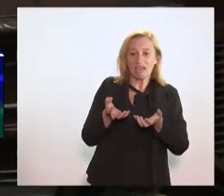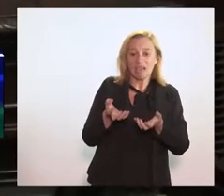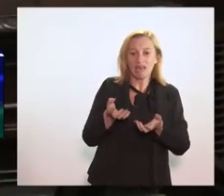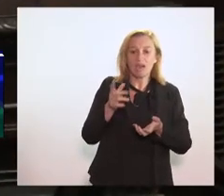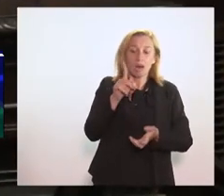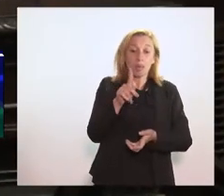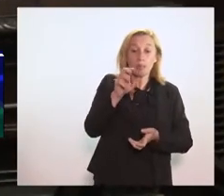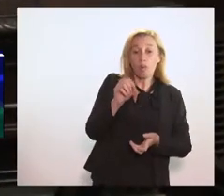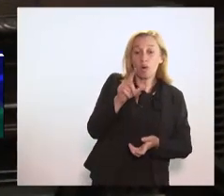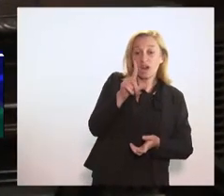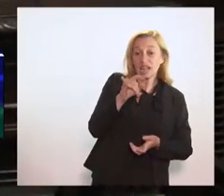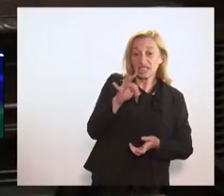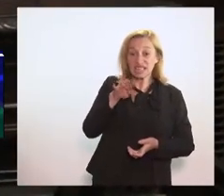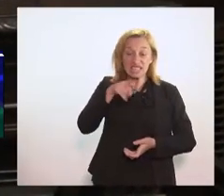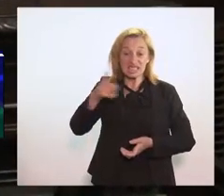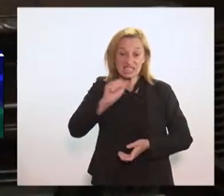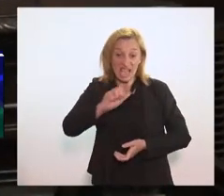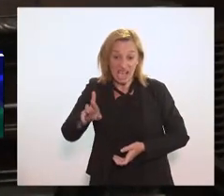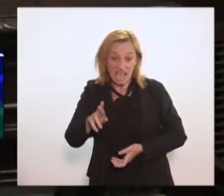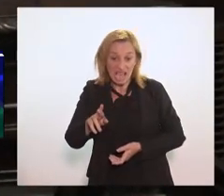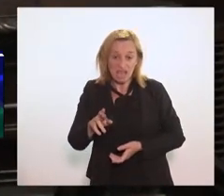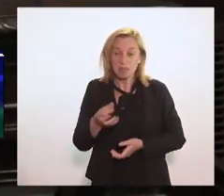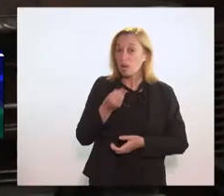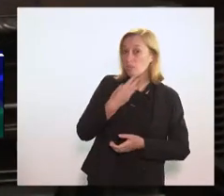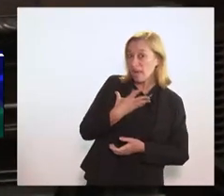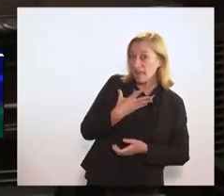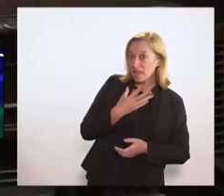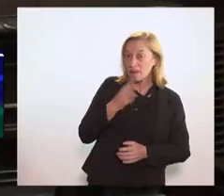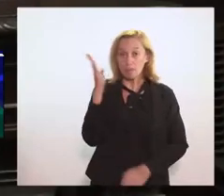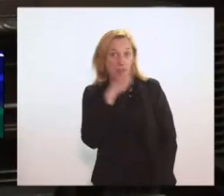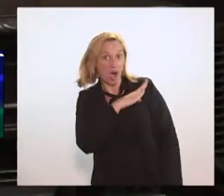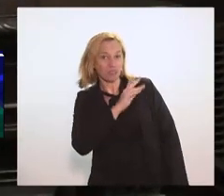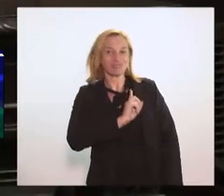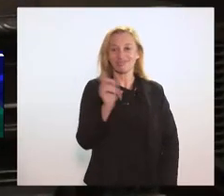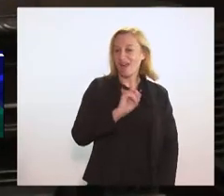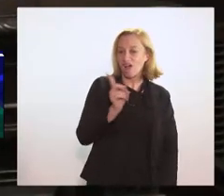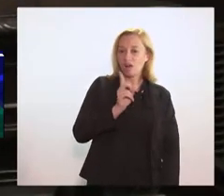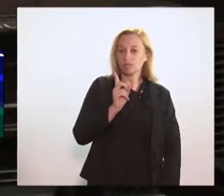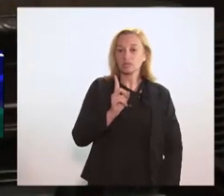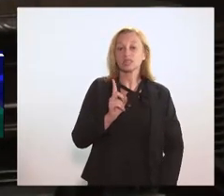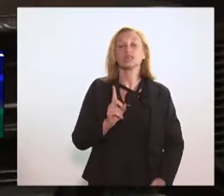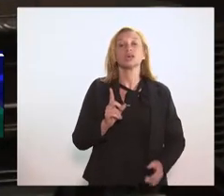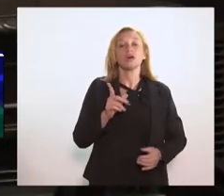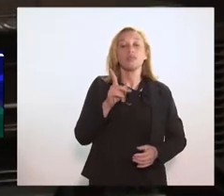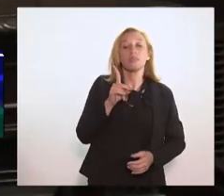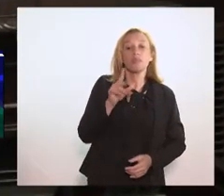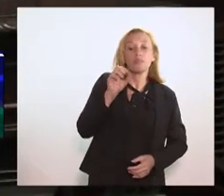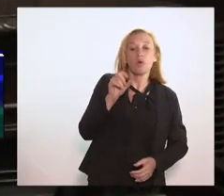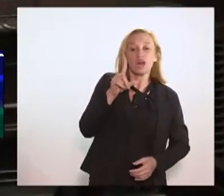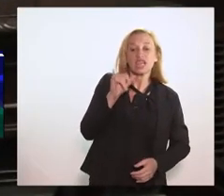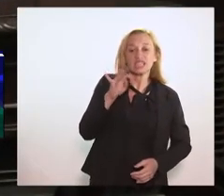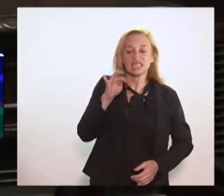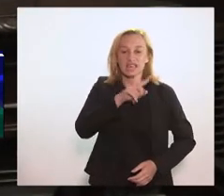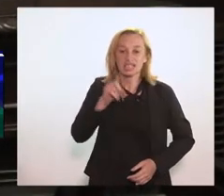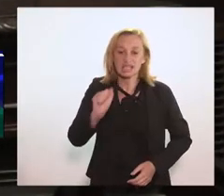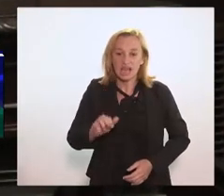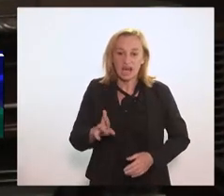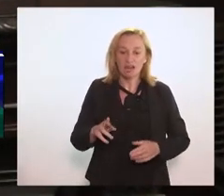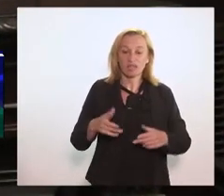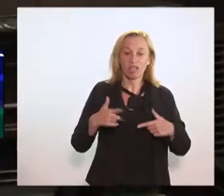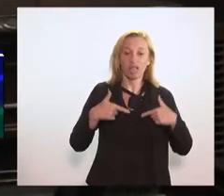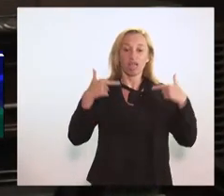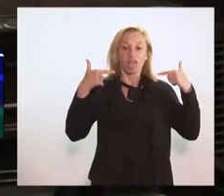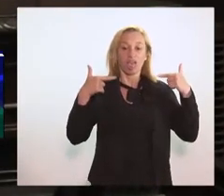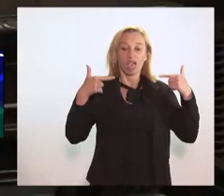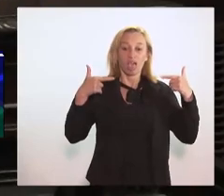politizar, e não tem essa de politizar para o bem ou politizar para o mal. A politização, o palanque eleitoral